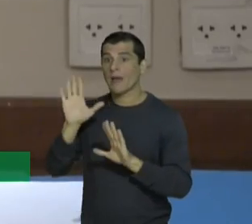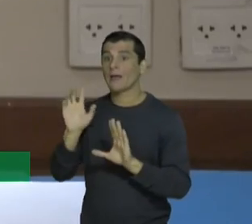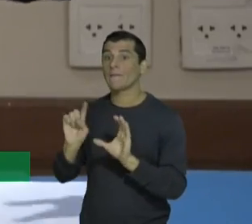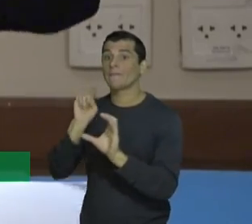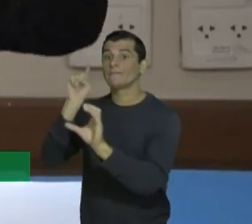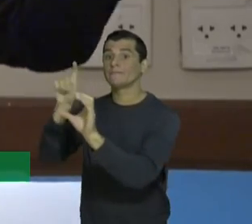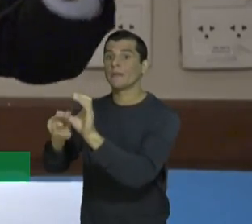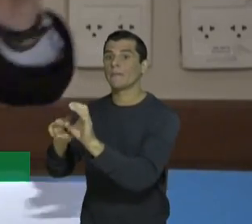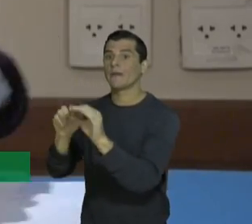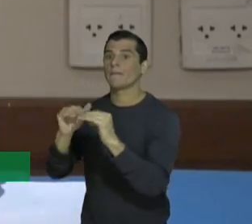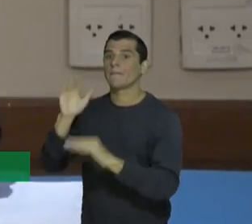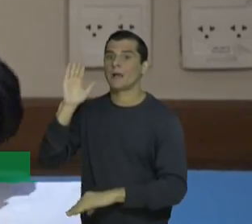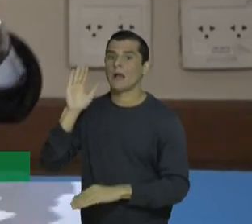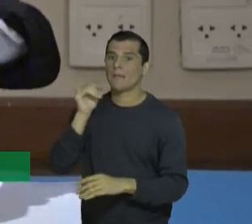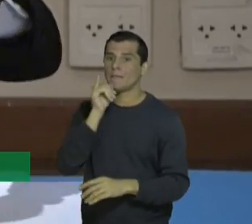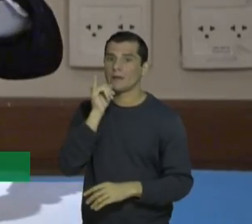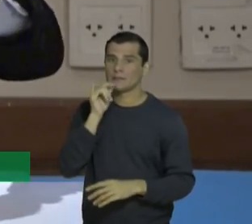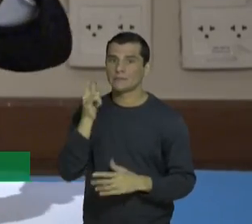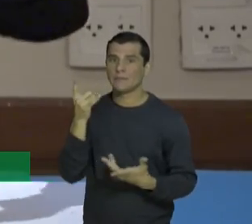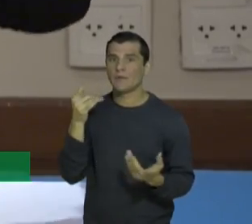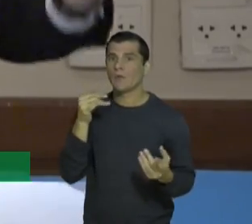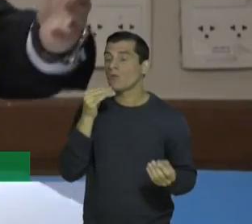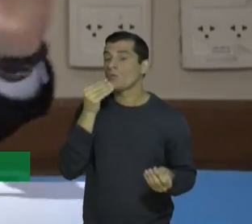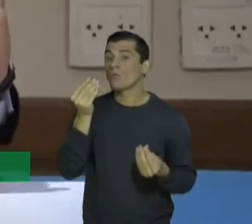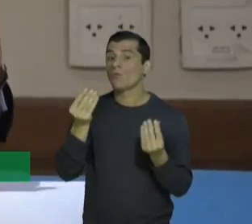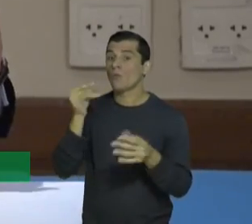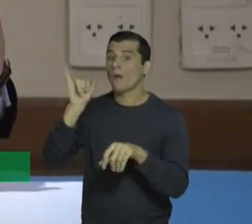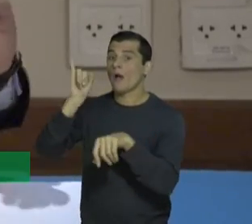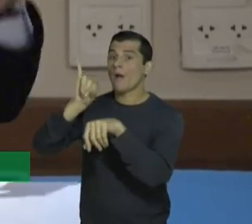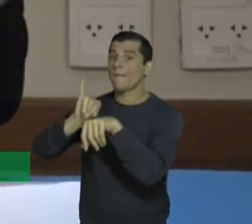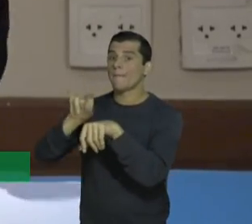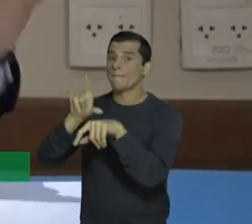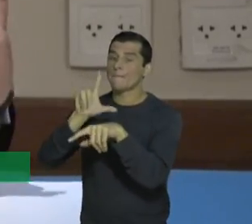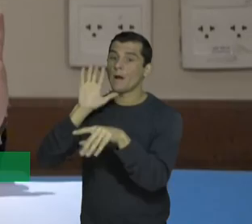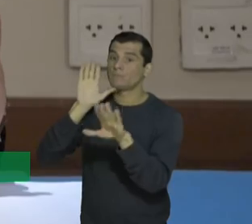nós trabalhar com a velha ideia de centro periferia a gente se